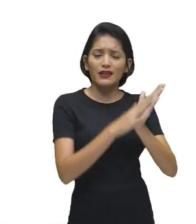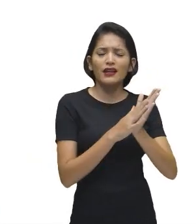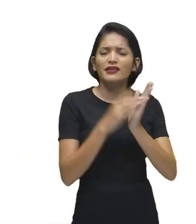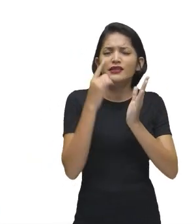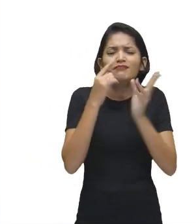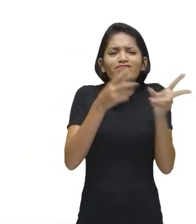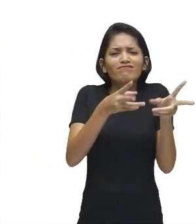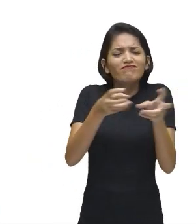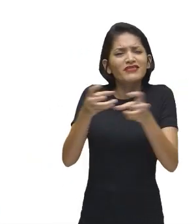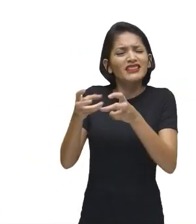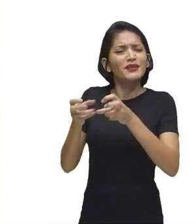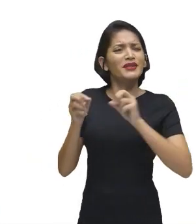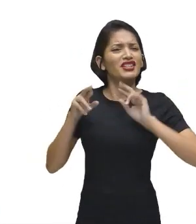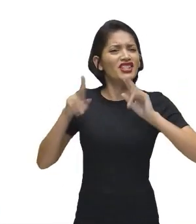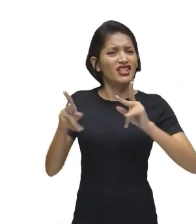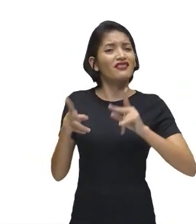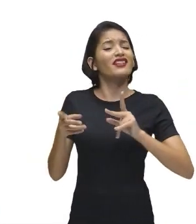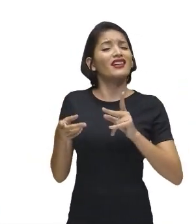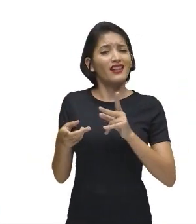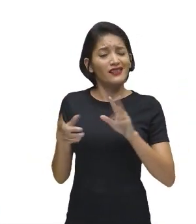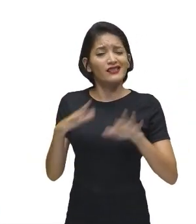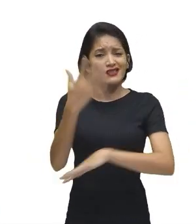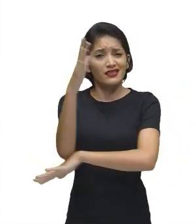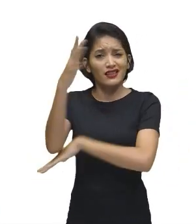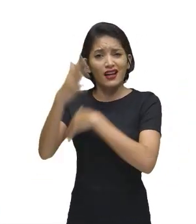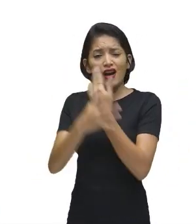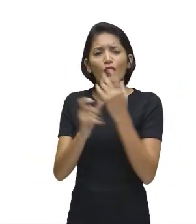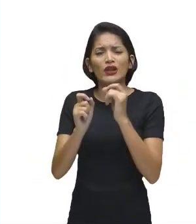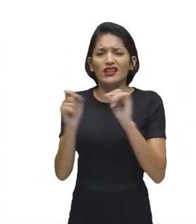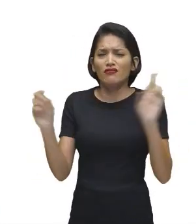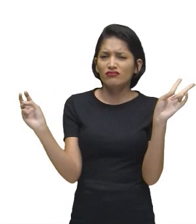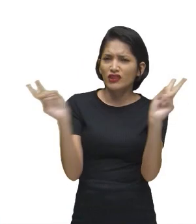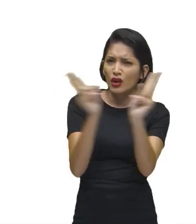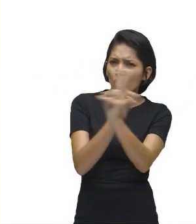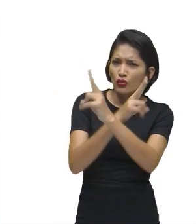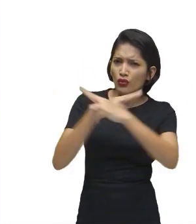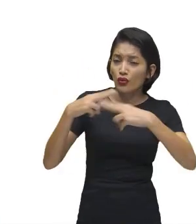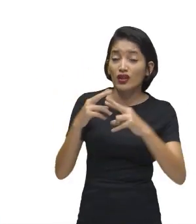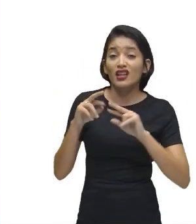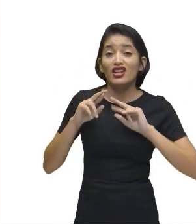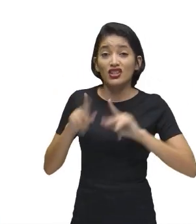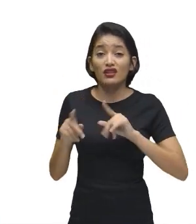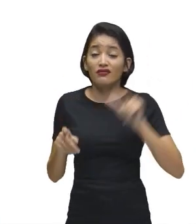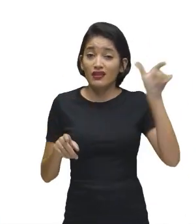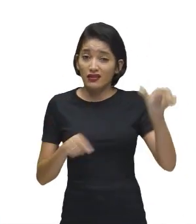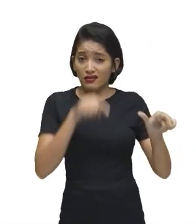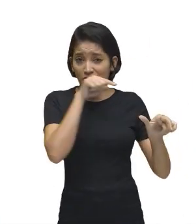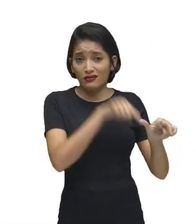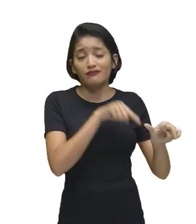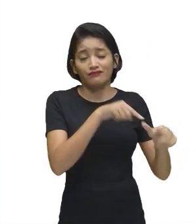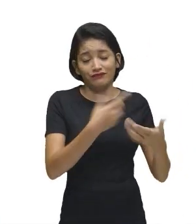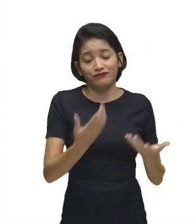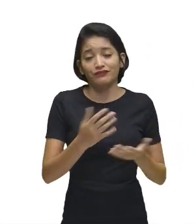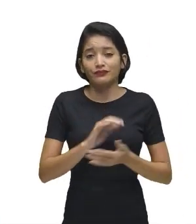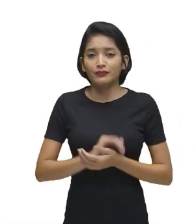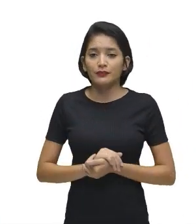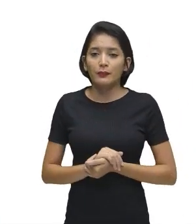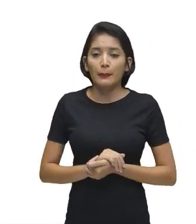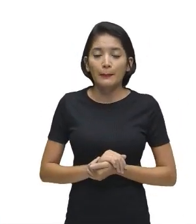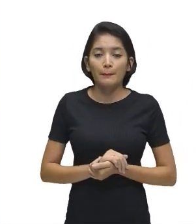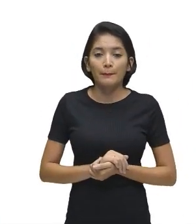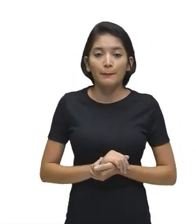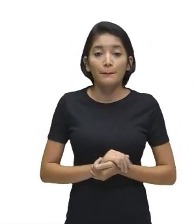assim bem diferente na natureza, algo em movimento, diferentemente dos impressionistas. E aqui